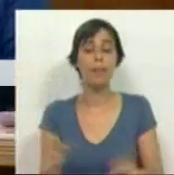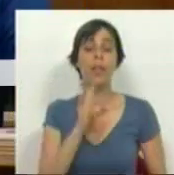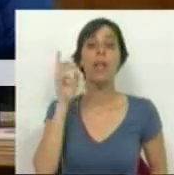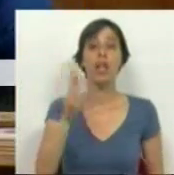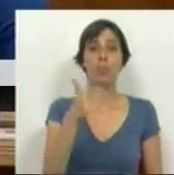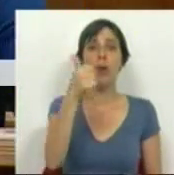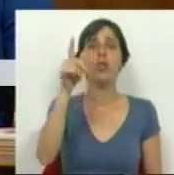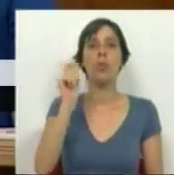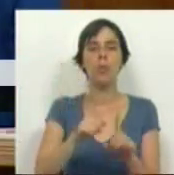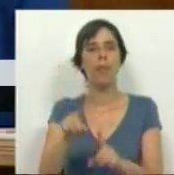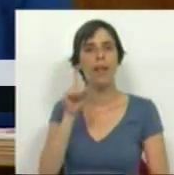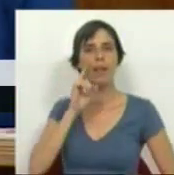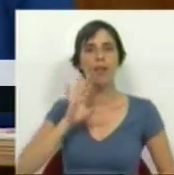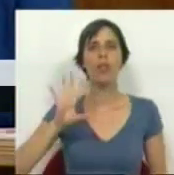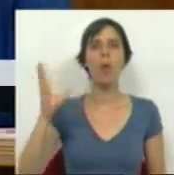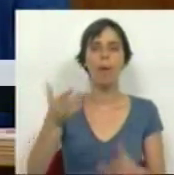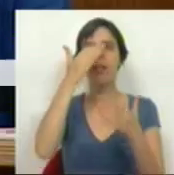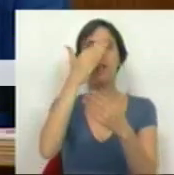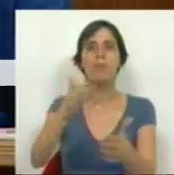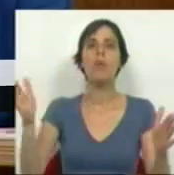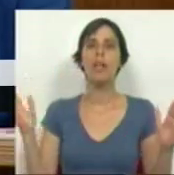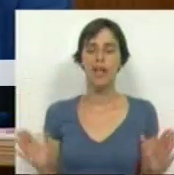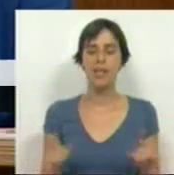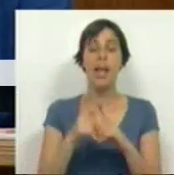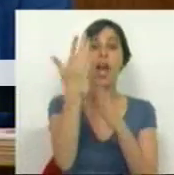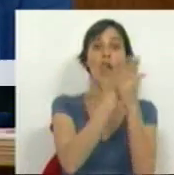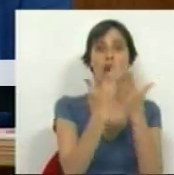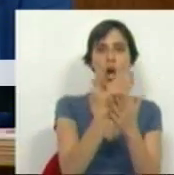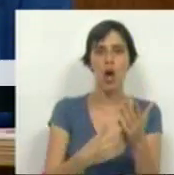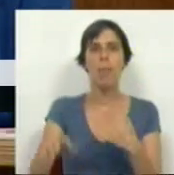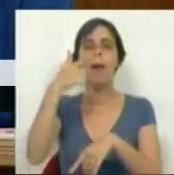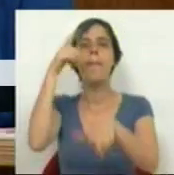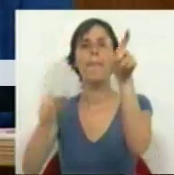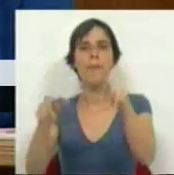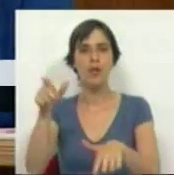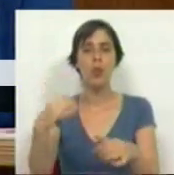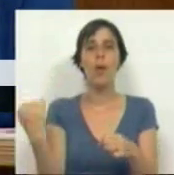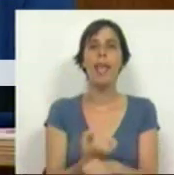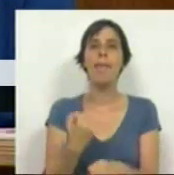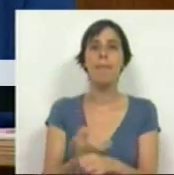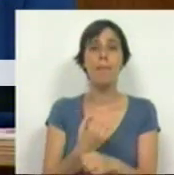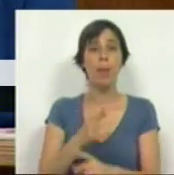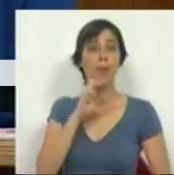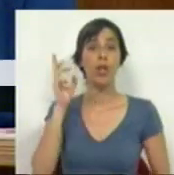do Bloco é a defesa do país e da democracia, da economia, das pessoas e do emprego.